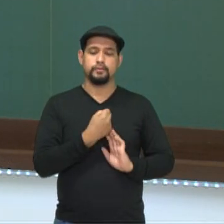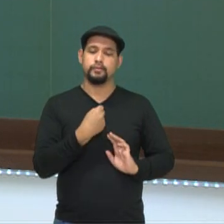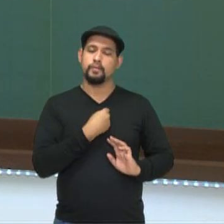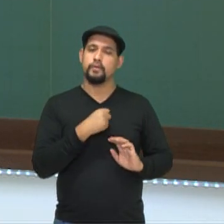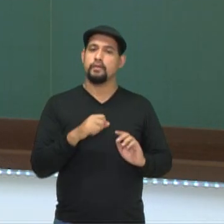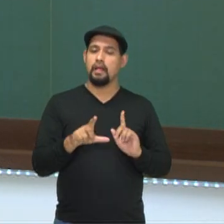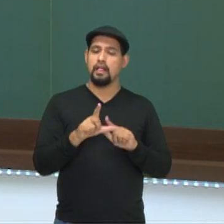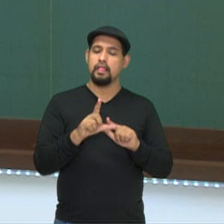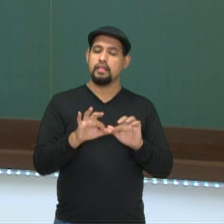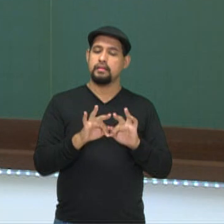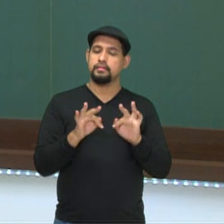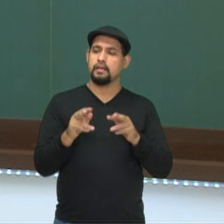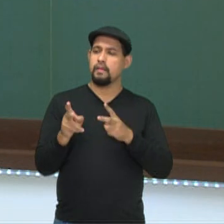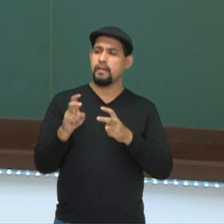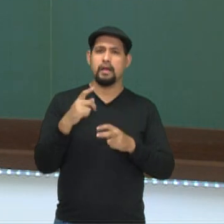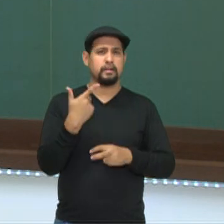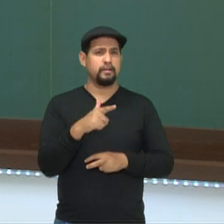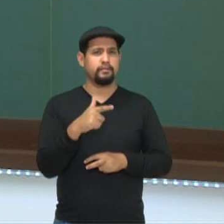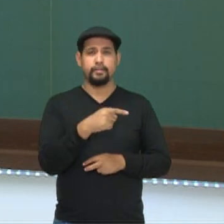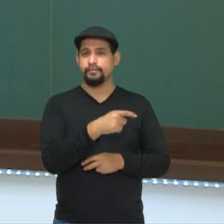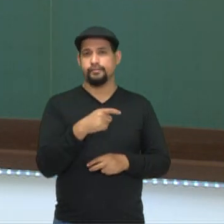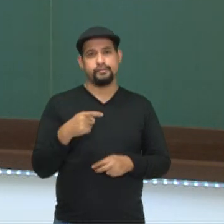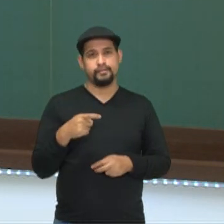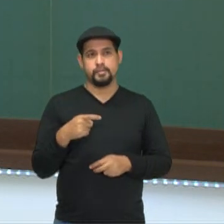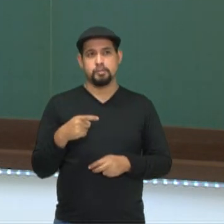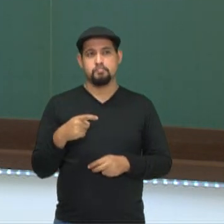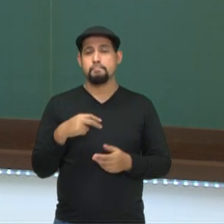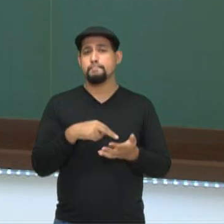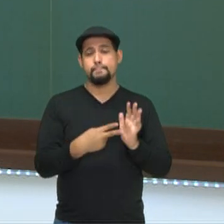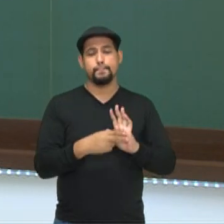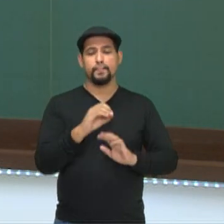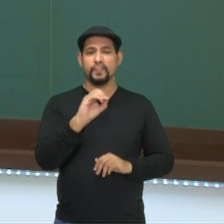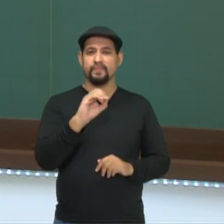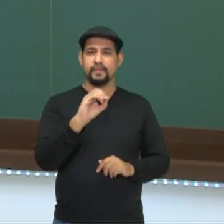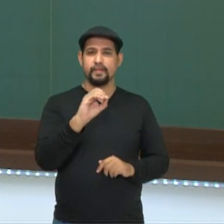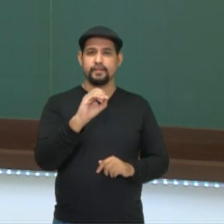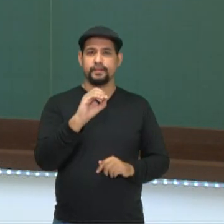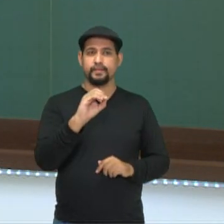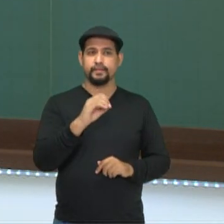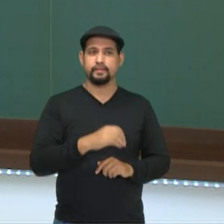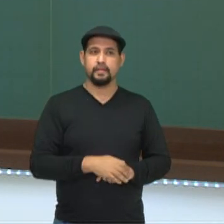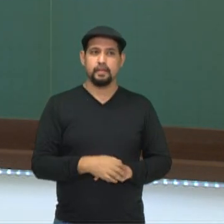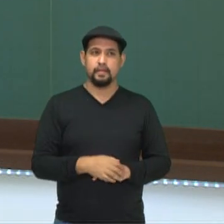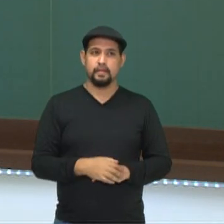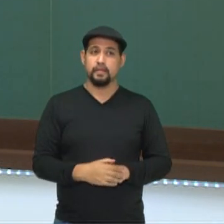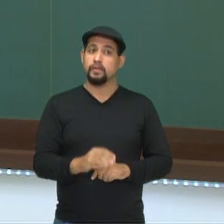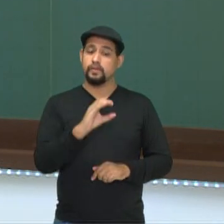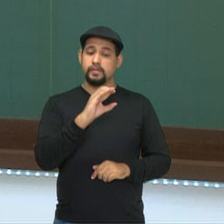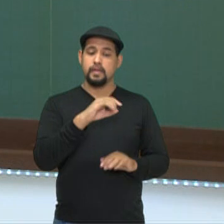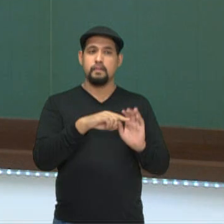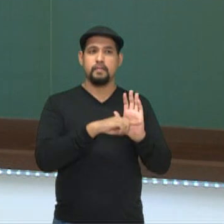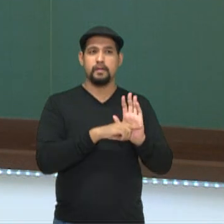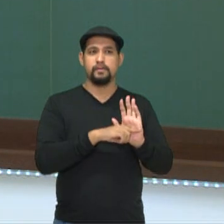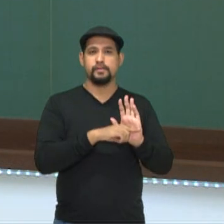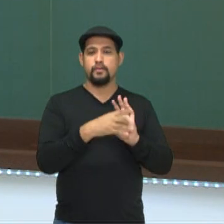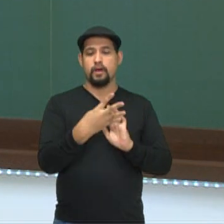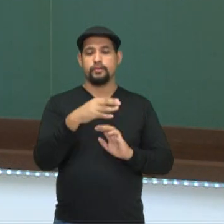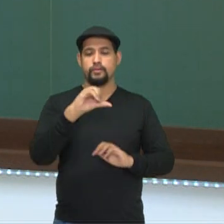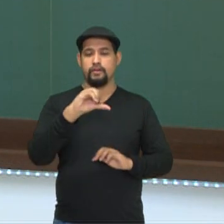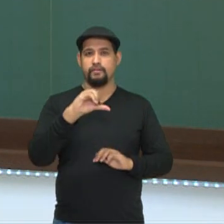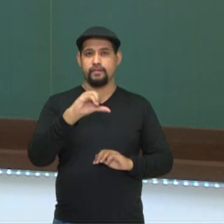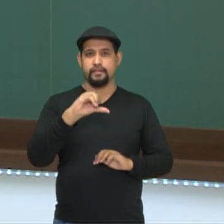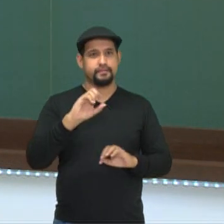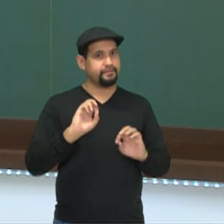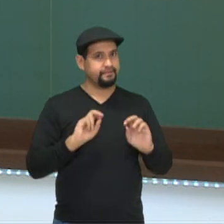letra simples. Repare que eu não tenho x nessa equação, então ele vale 0. E o c, menos 49.